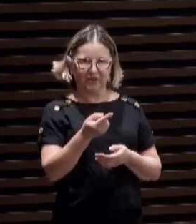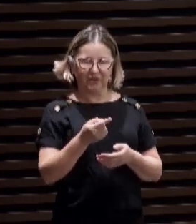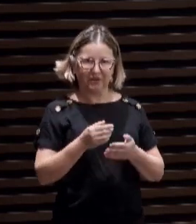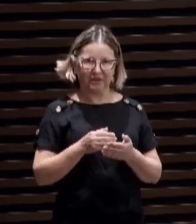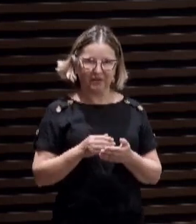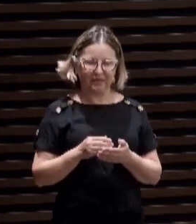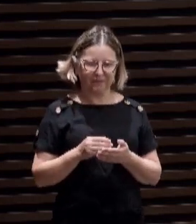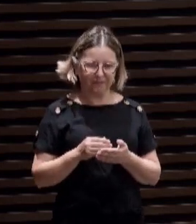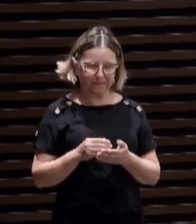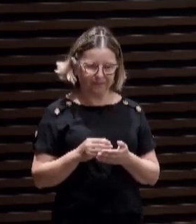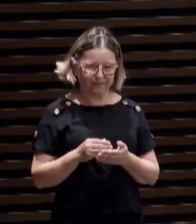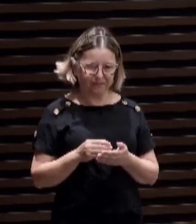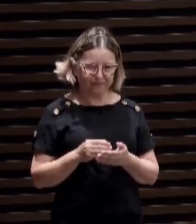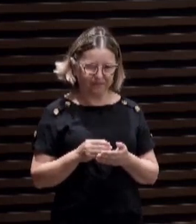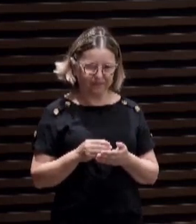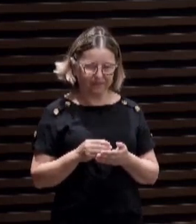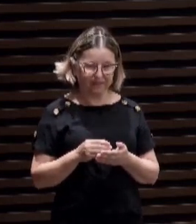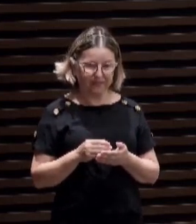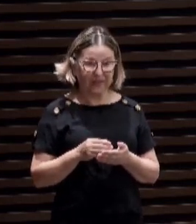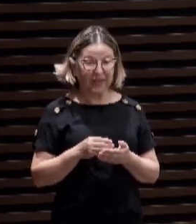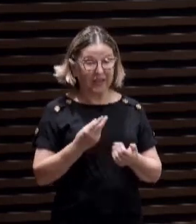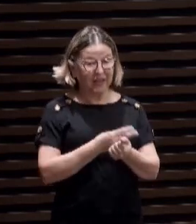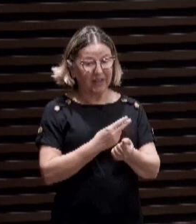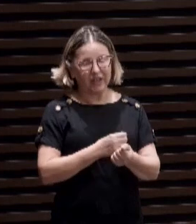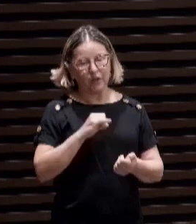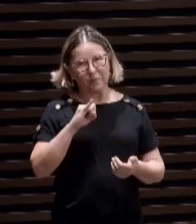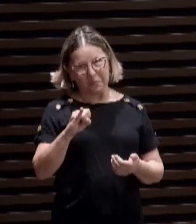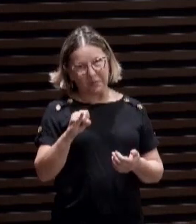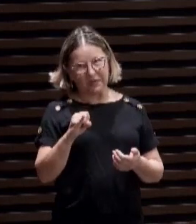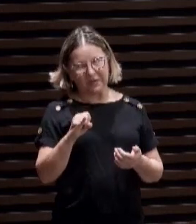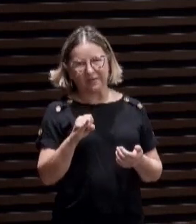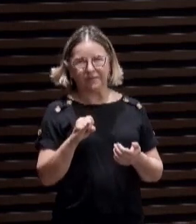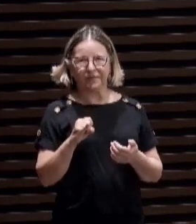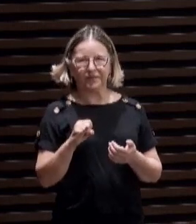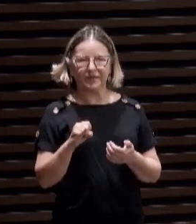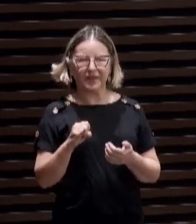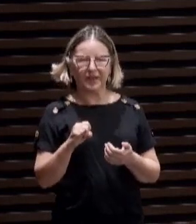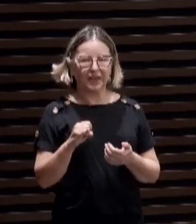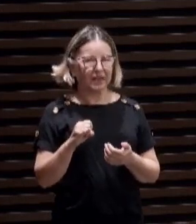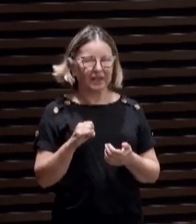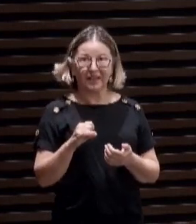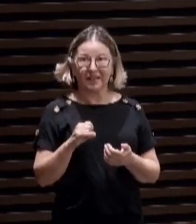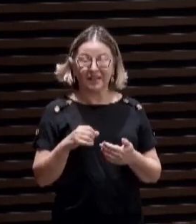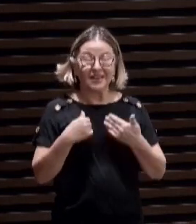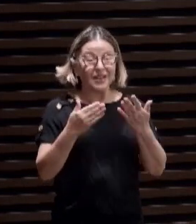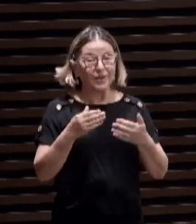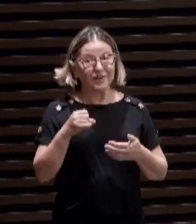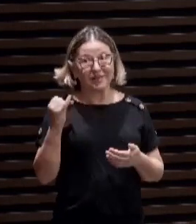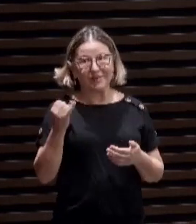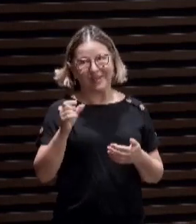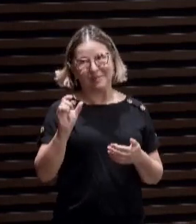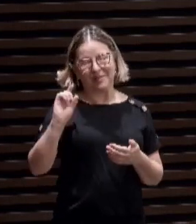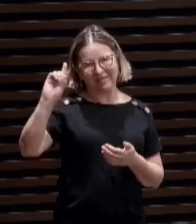nas verdades da palavra de Deus, a busca contínua por prazer, entretenimento e a fuga da